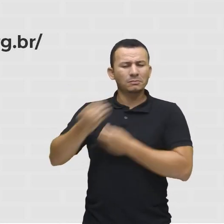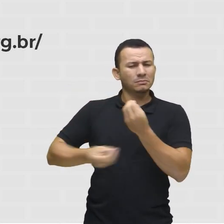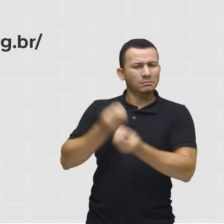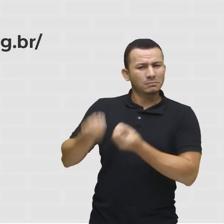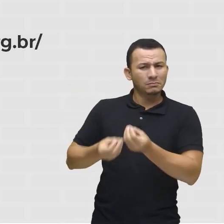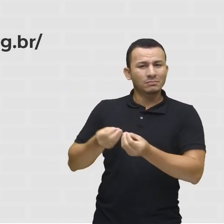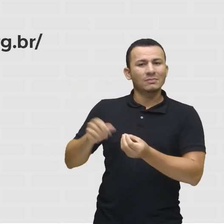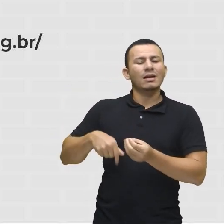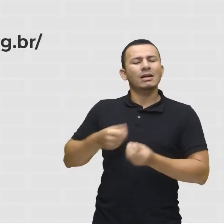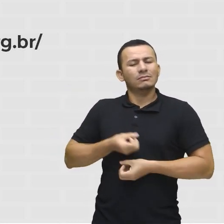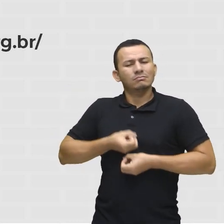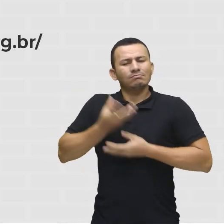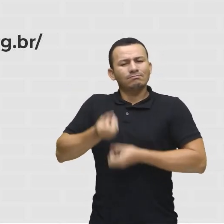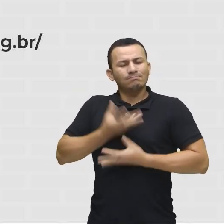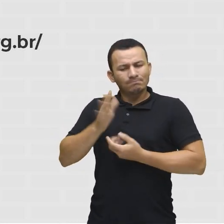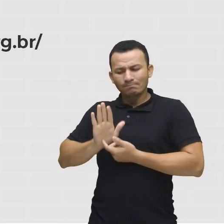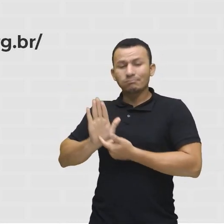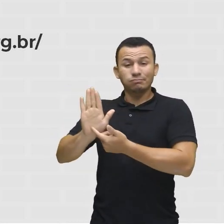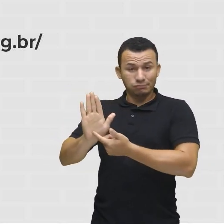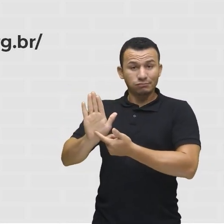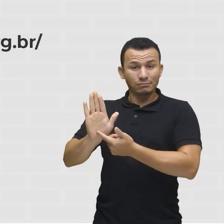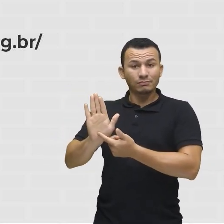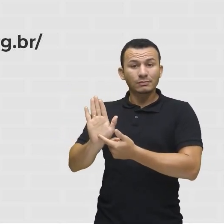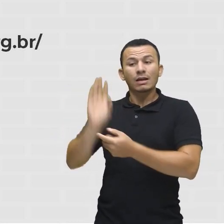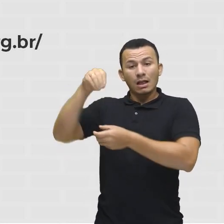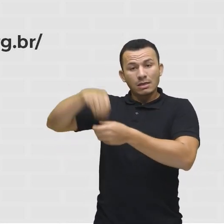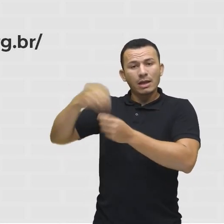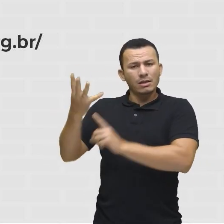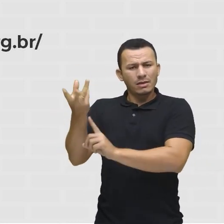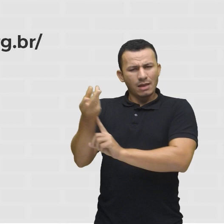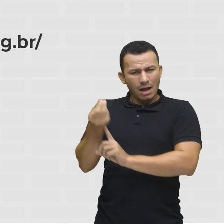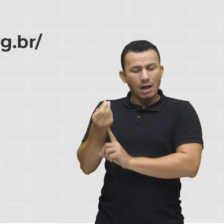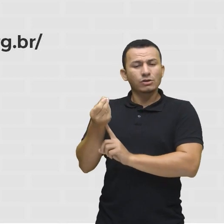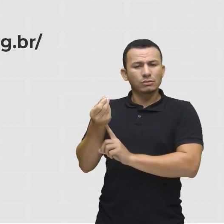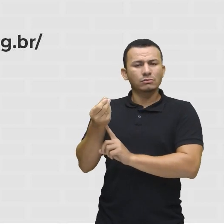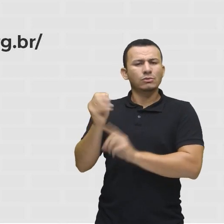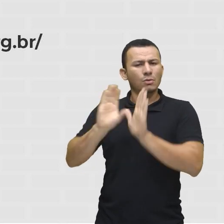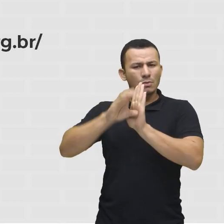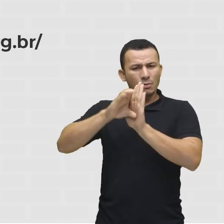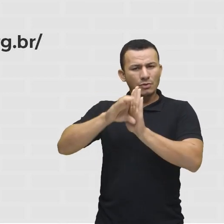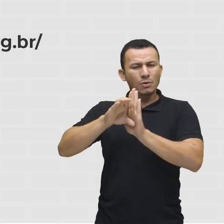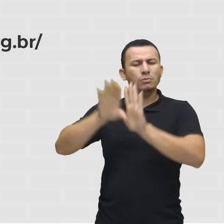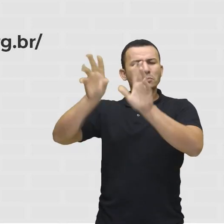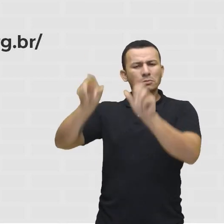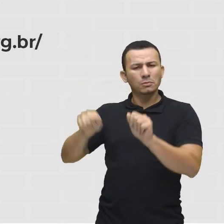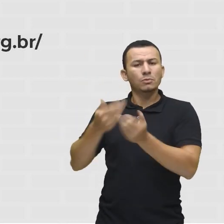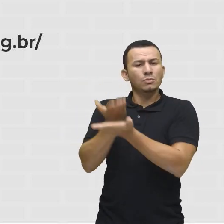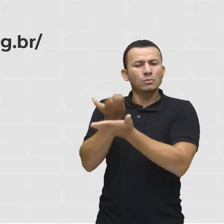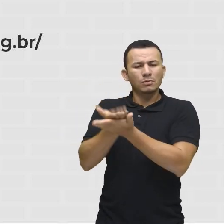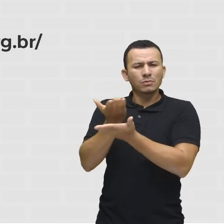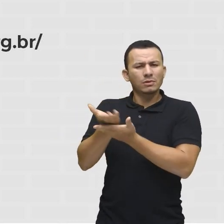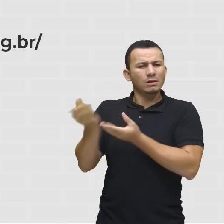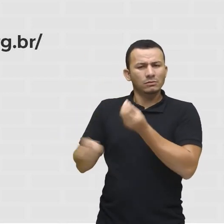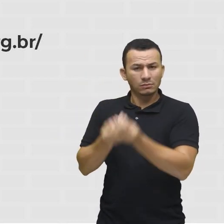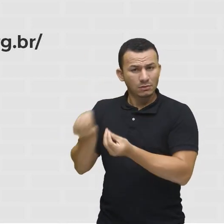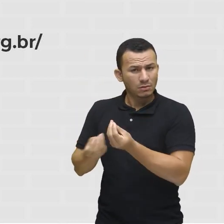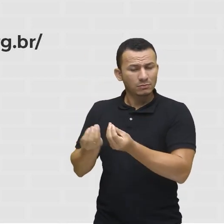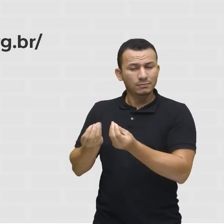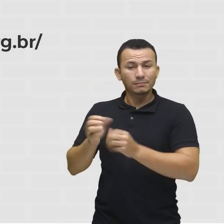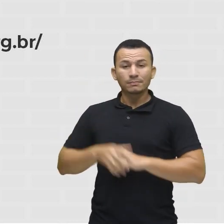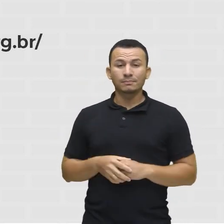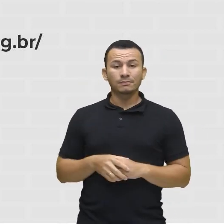a expressão. E dentro das artes, do componente de arte, o que nós trabalhamos para essa expressão?